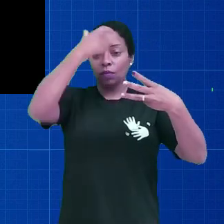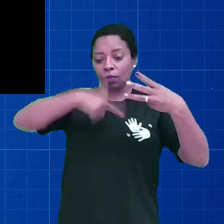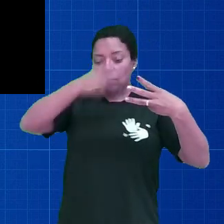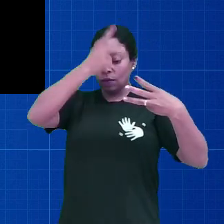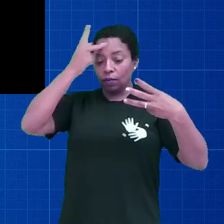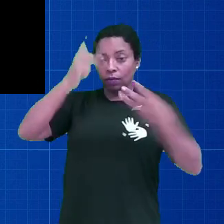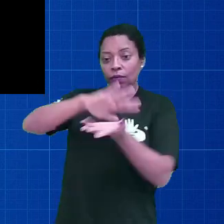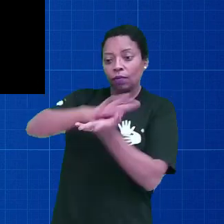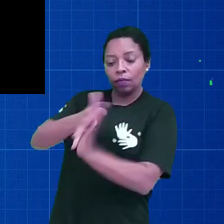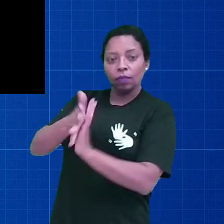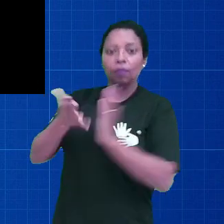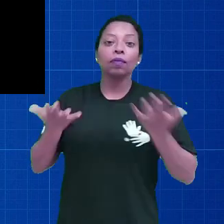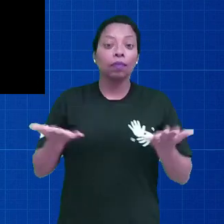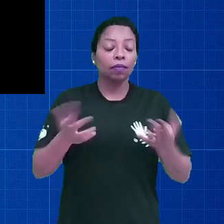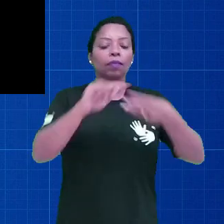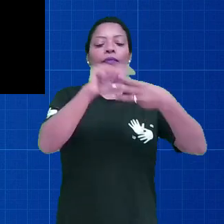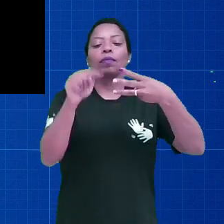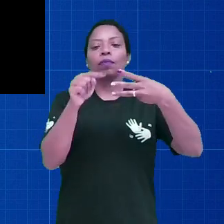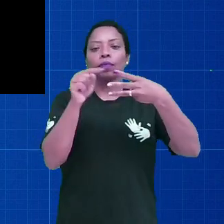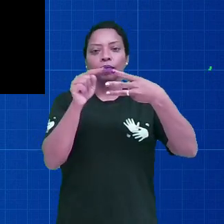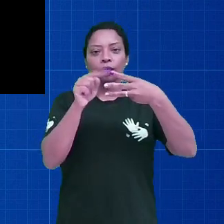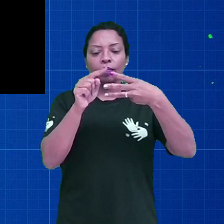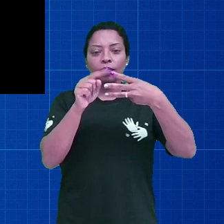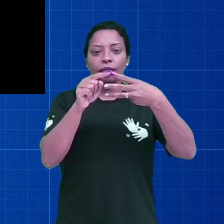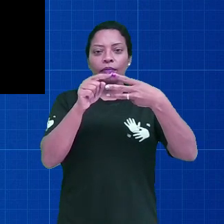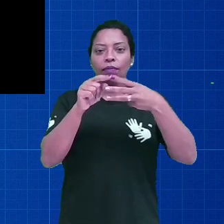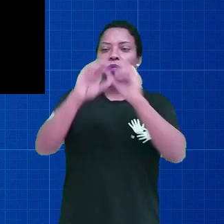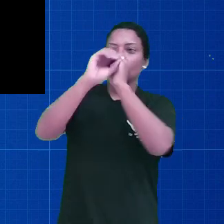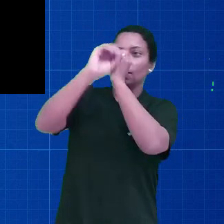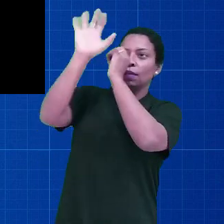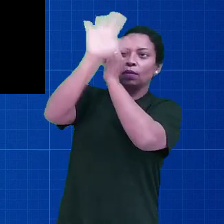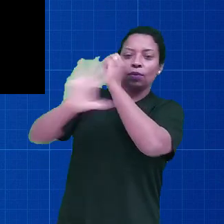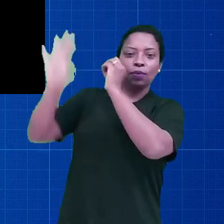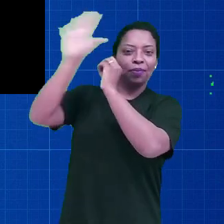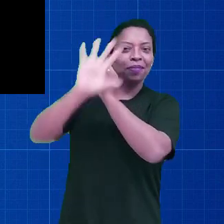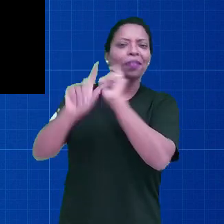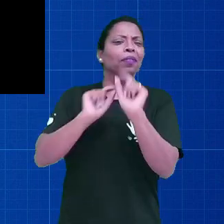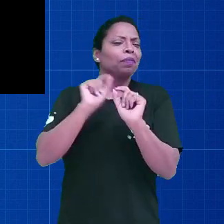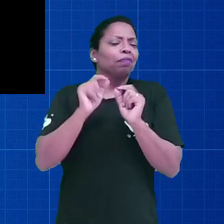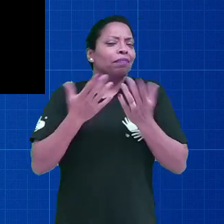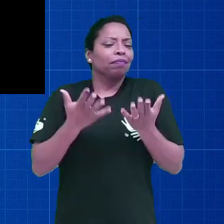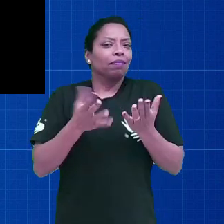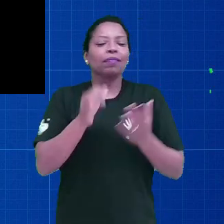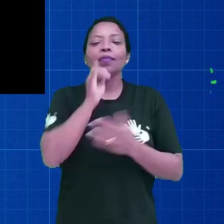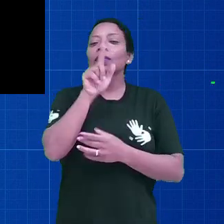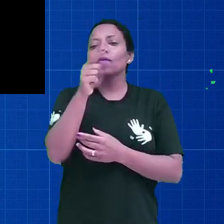corresponde a cada uma delas? Então, vamos lá. Astronômica. Só para vocês terem uma